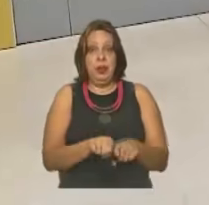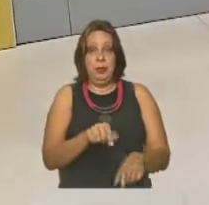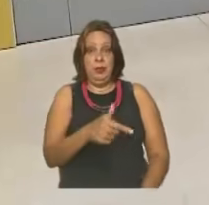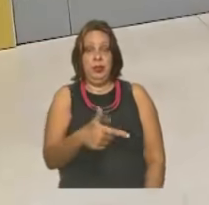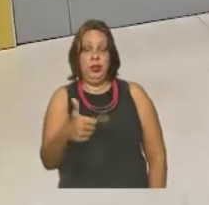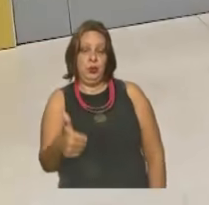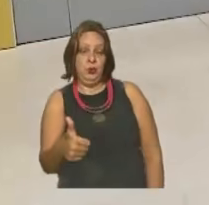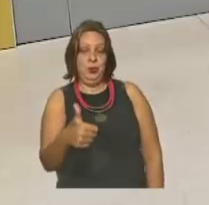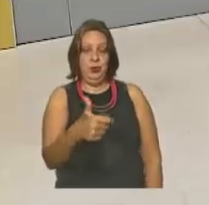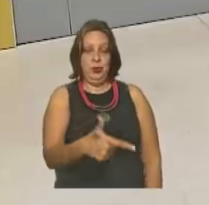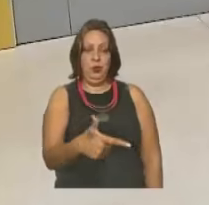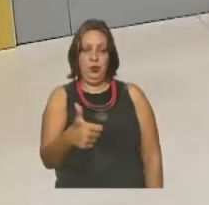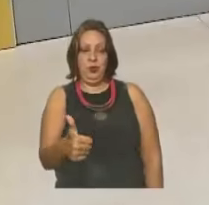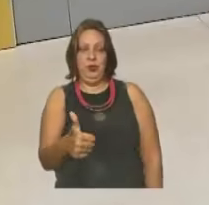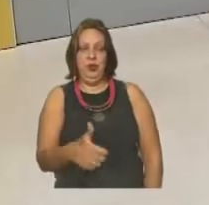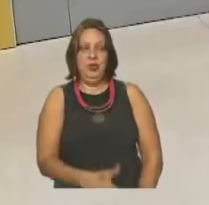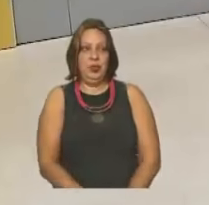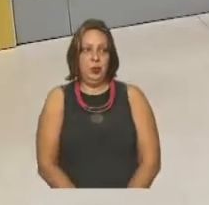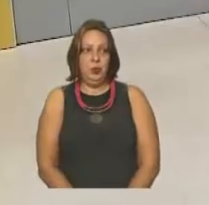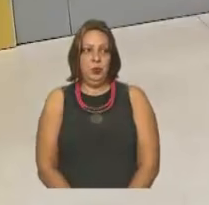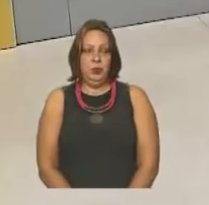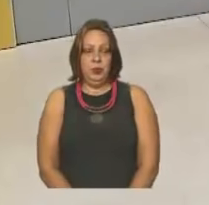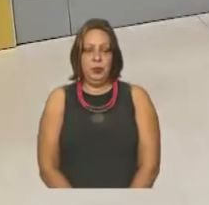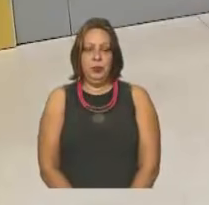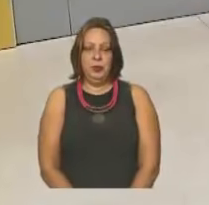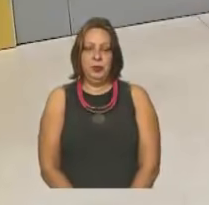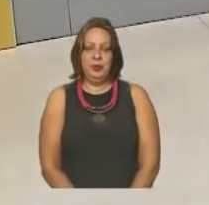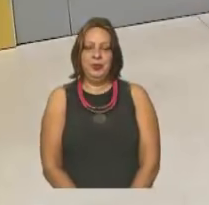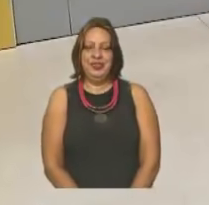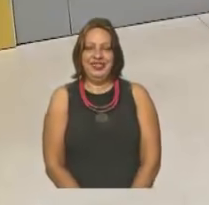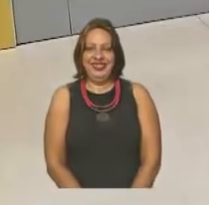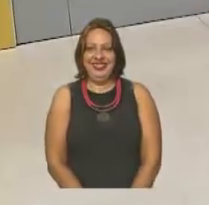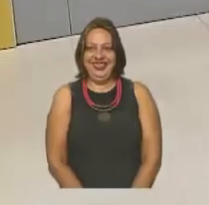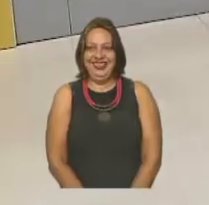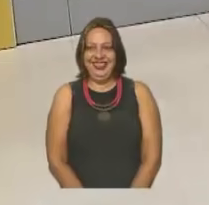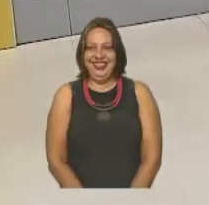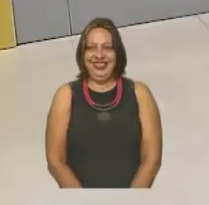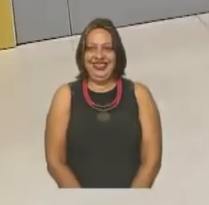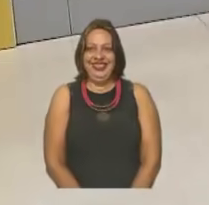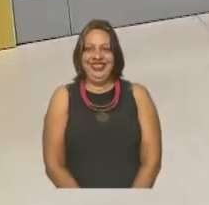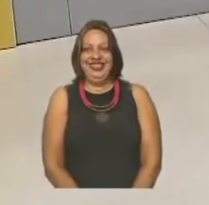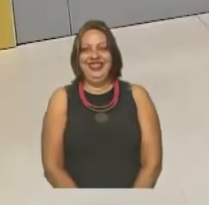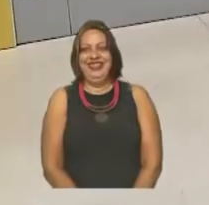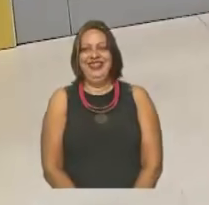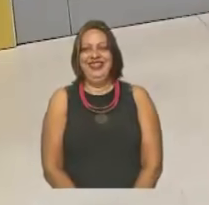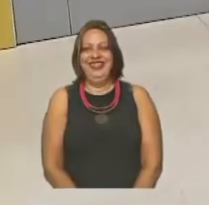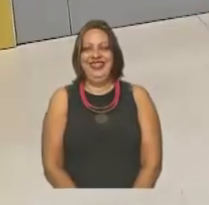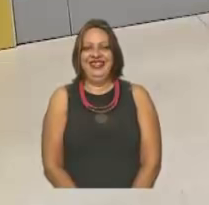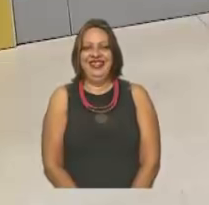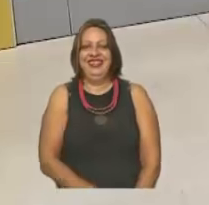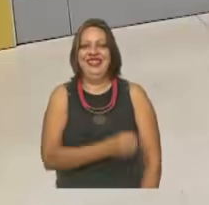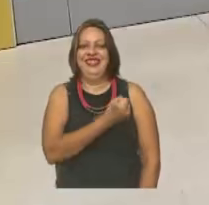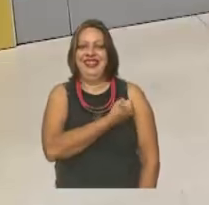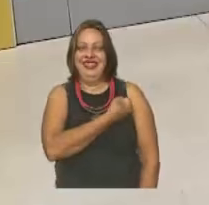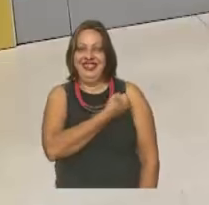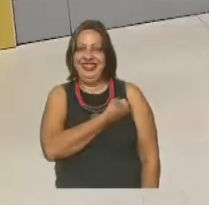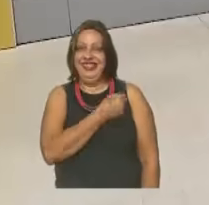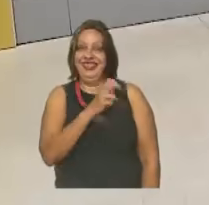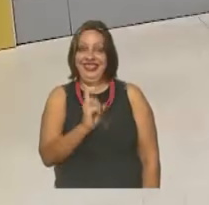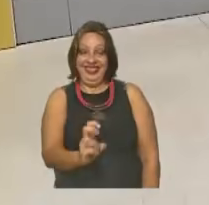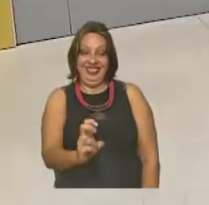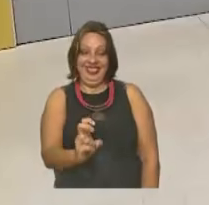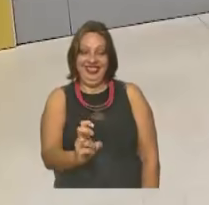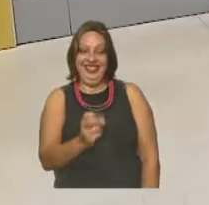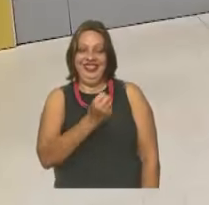21, 21, 21, 21, subiu, subiu mais uma dezena, a Valesquinha nos mostra